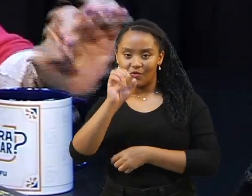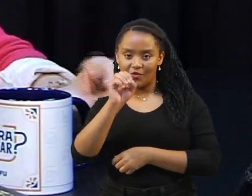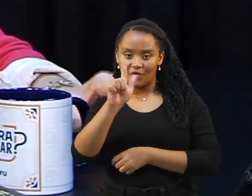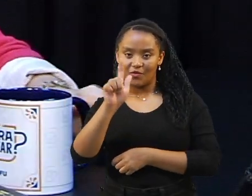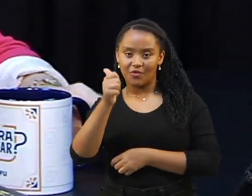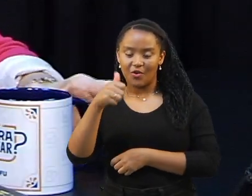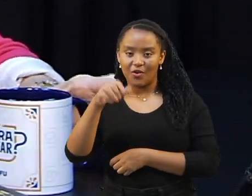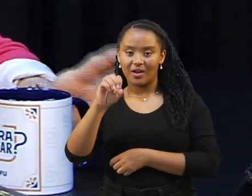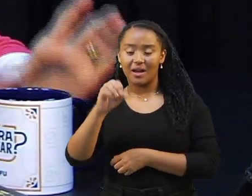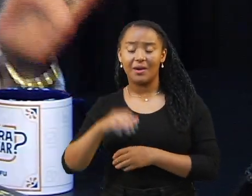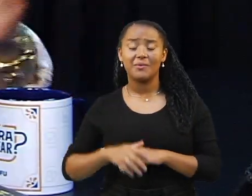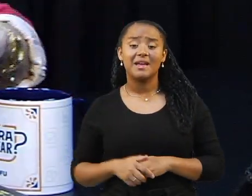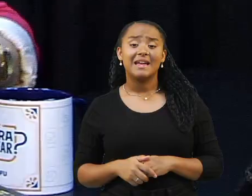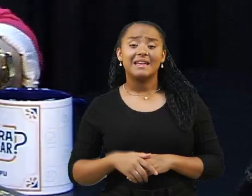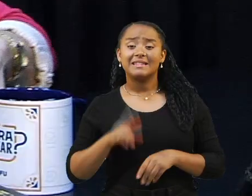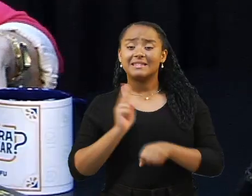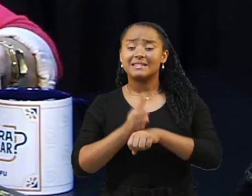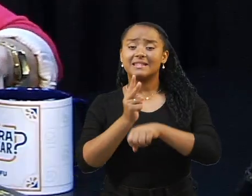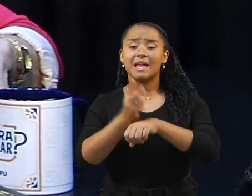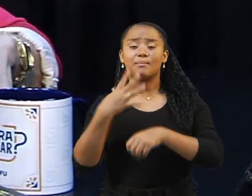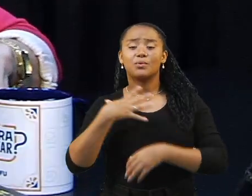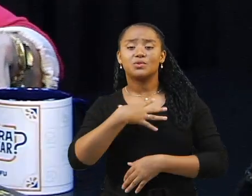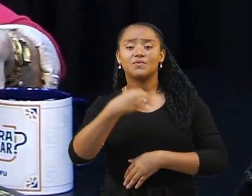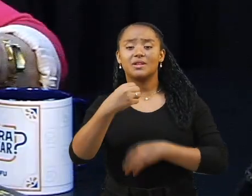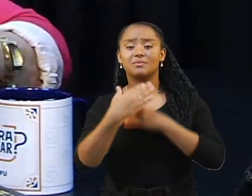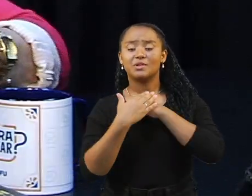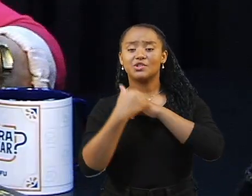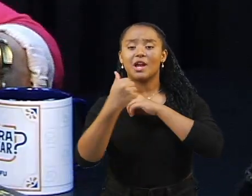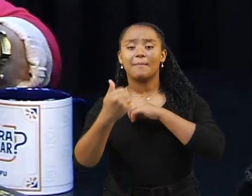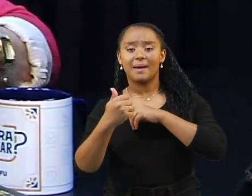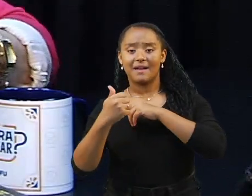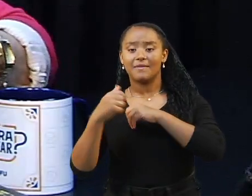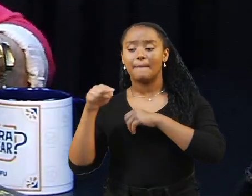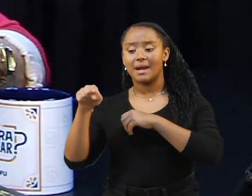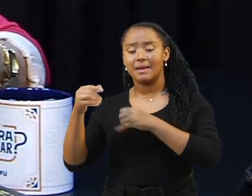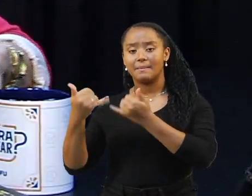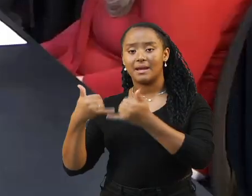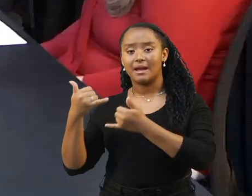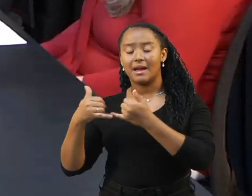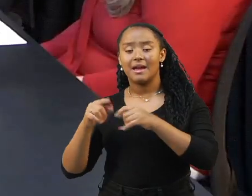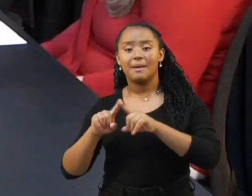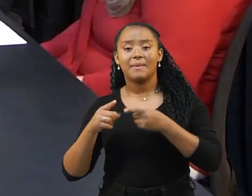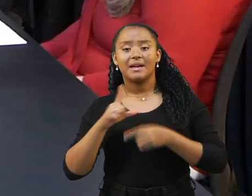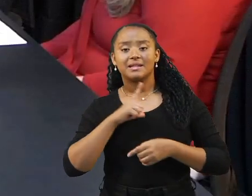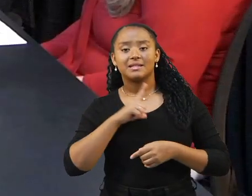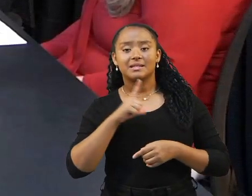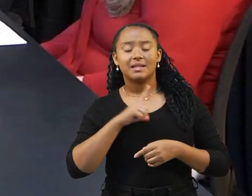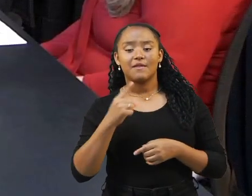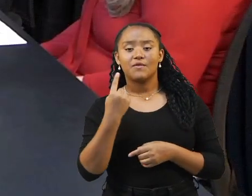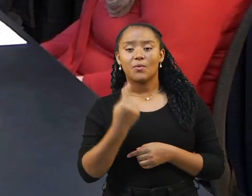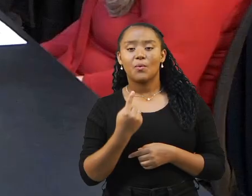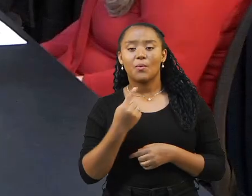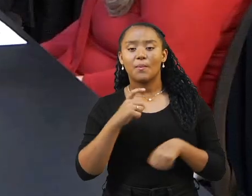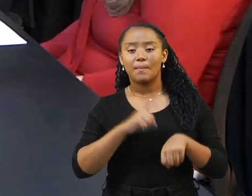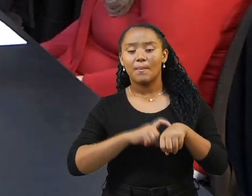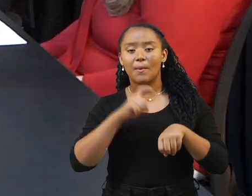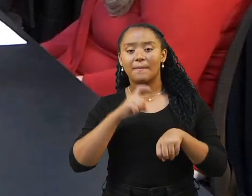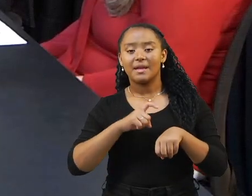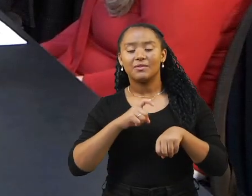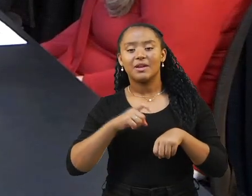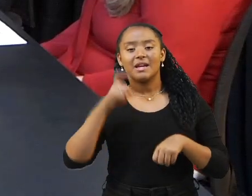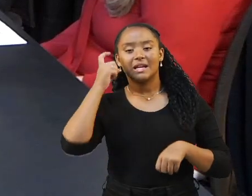verdade. Só que eu achei que estava demorando demais o arroz ficar pronto, eu mudei o fogo e